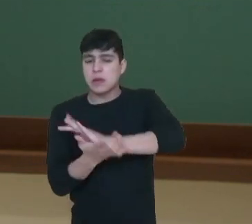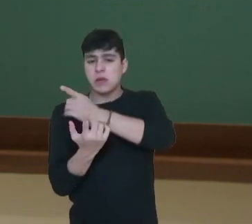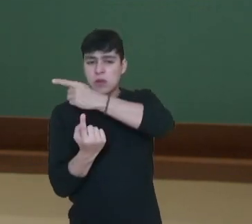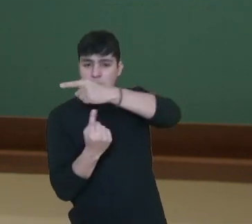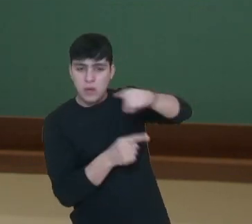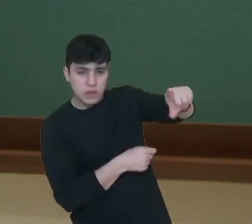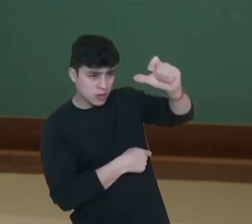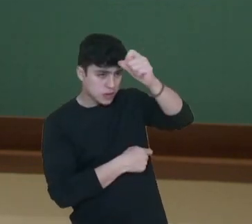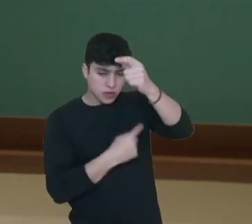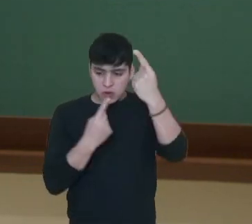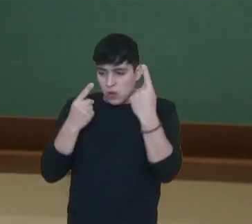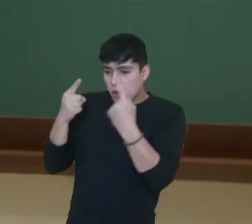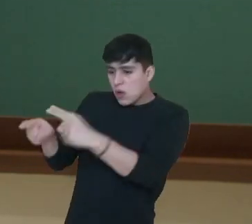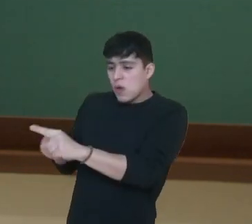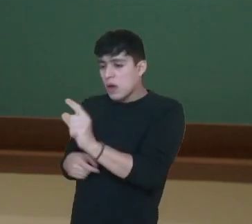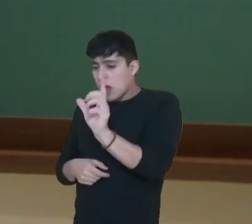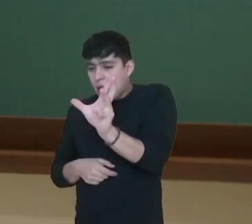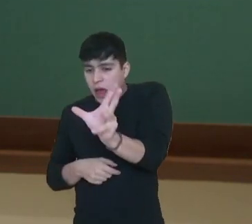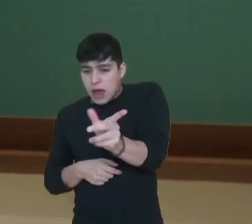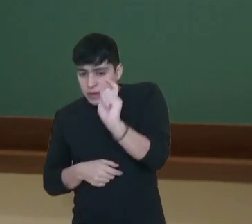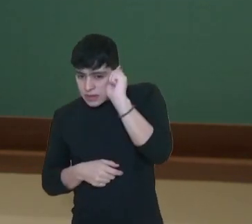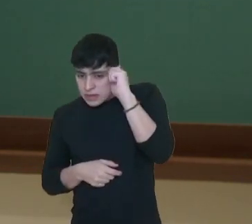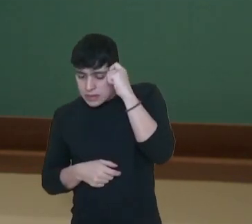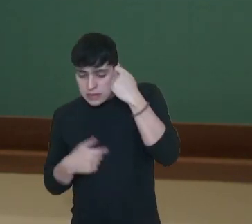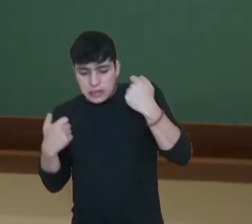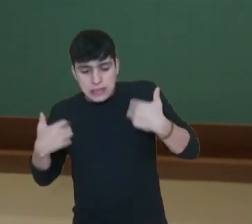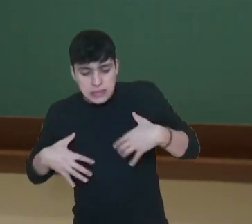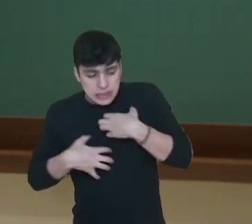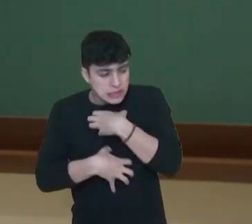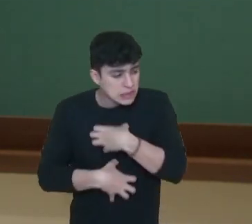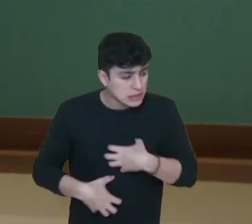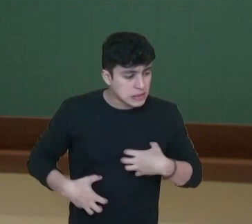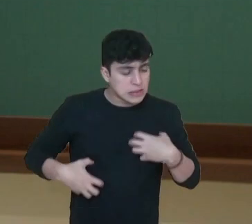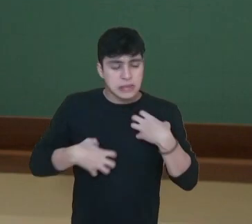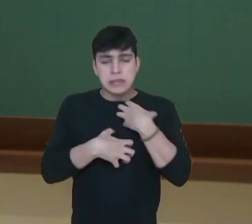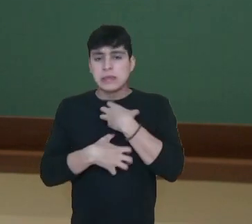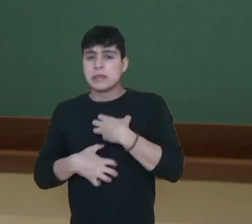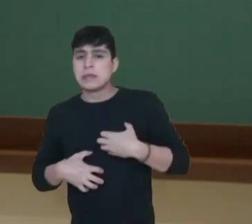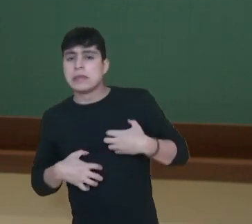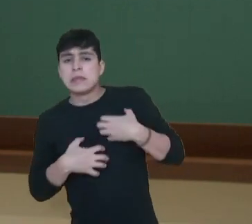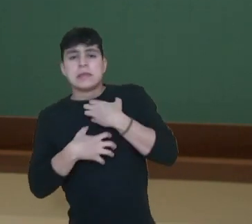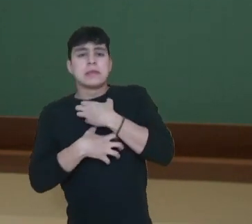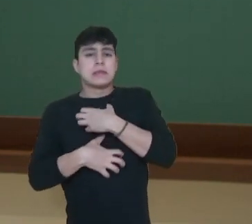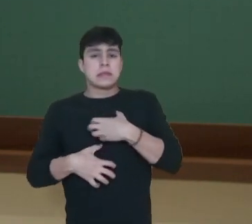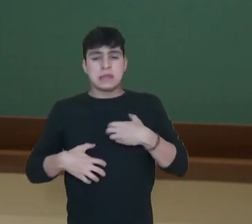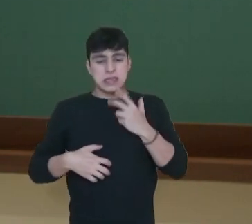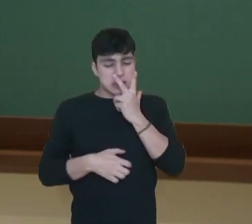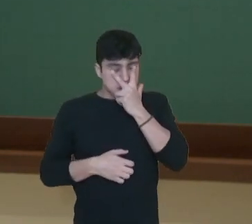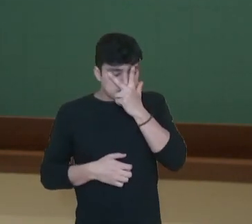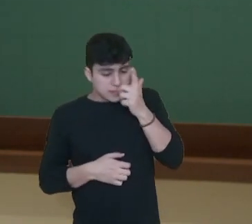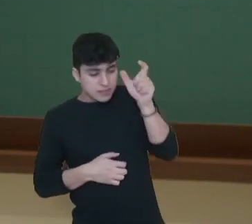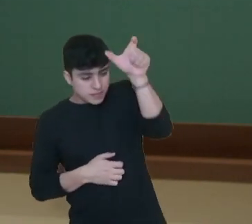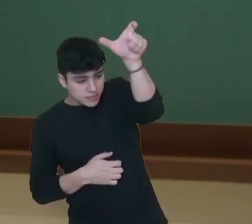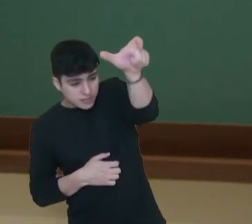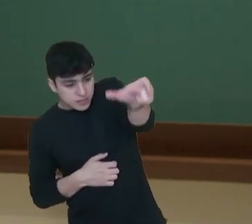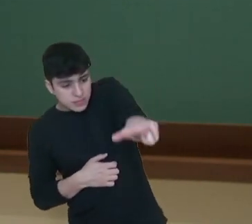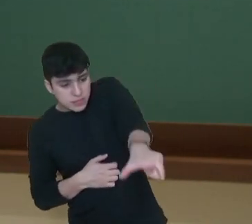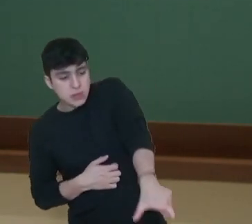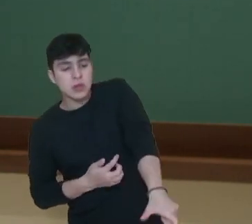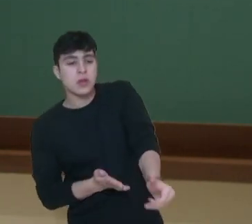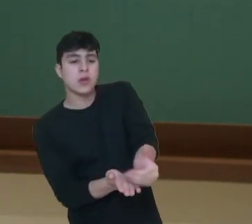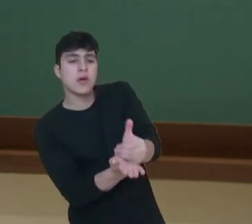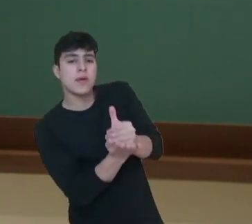os negros dentro do continente africano. Isso tudo vai crescer dentro do Gandhi uma ideia